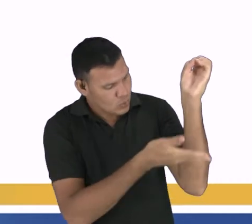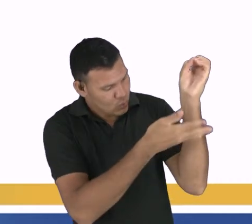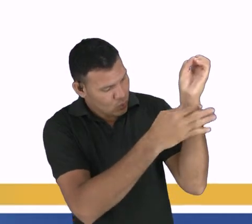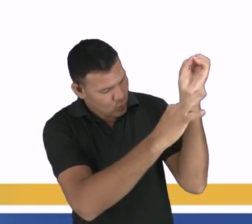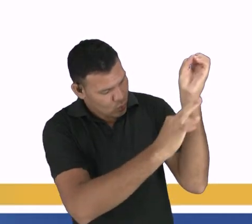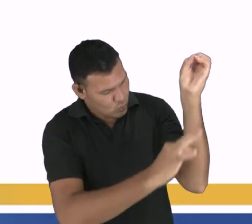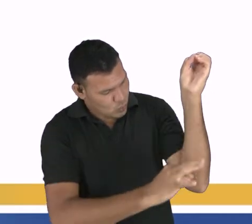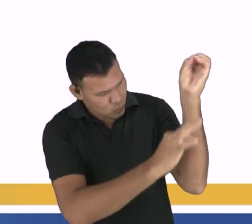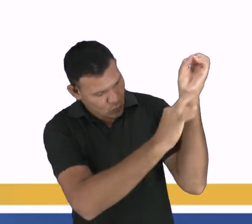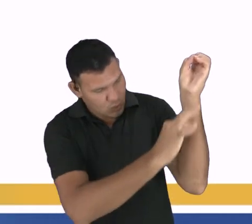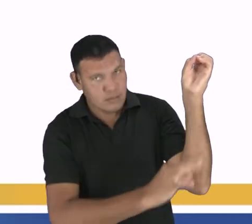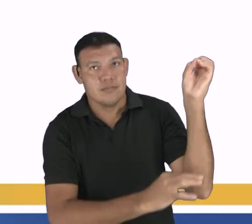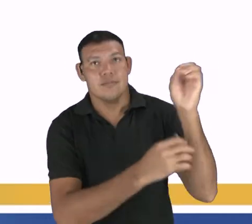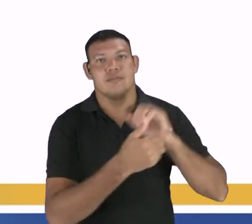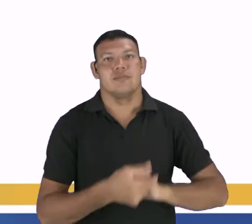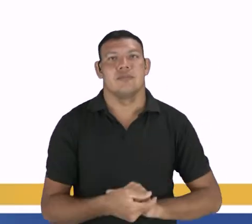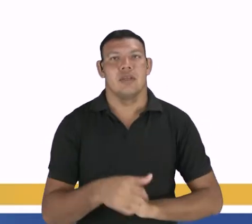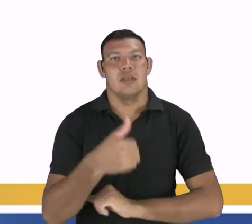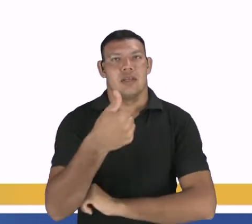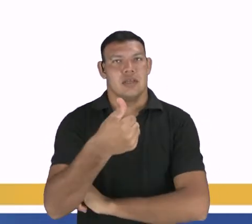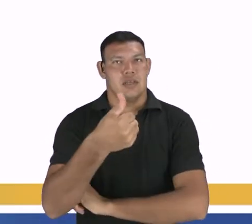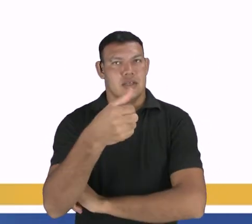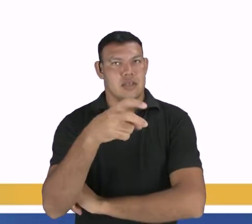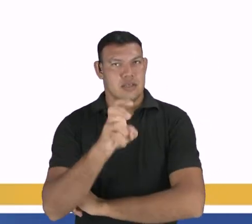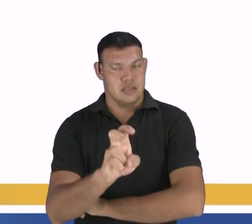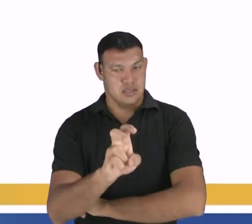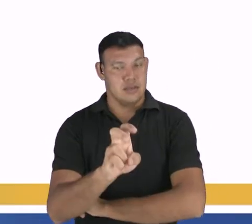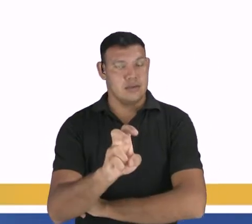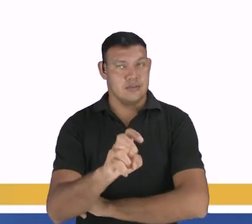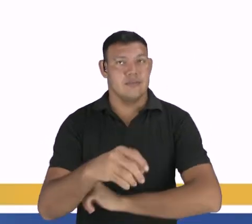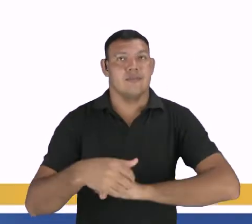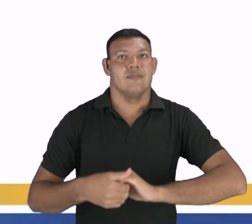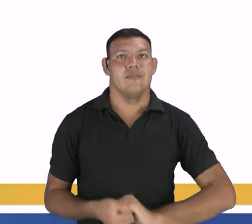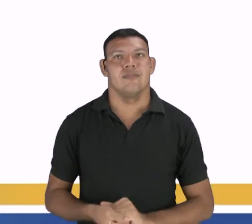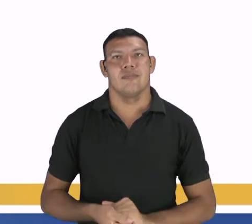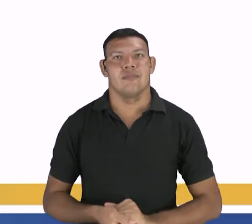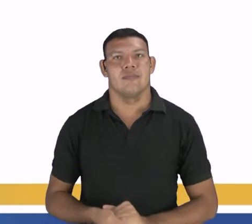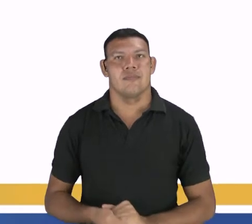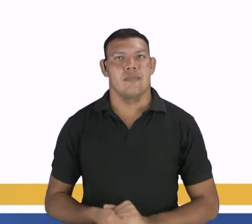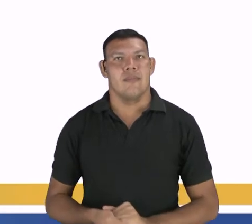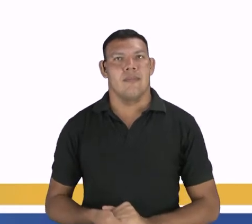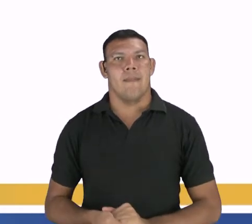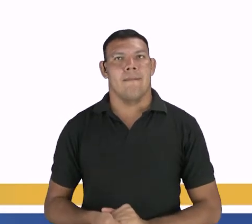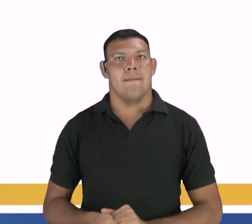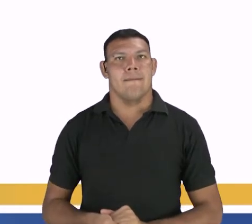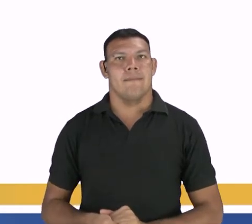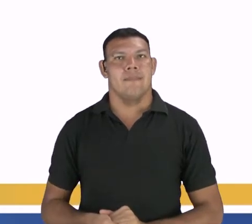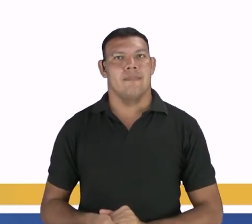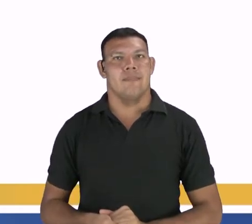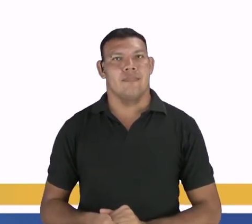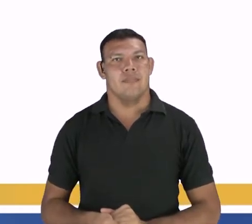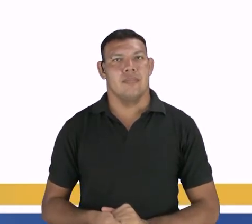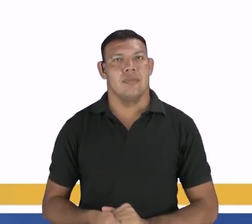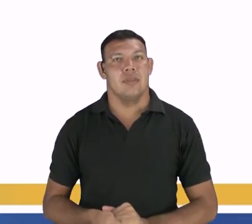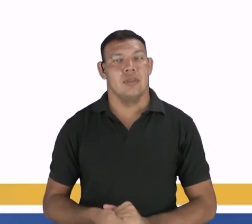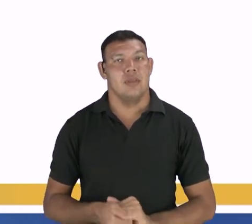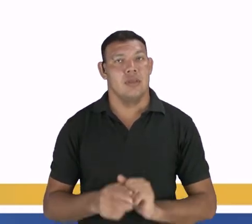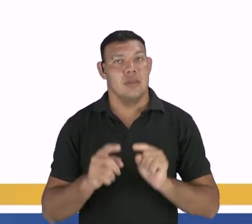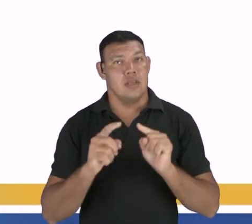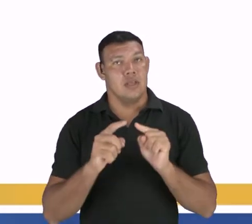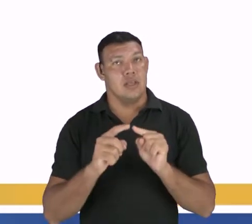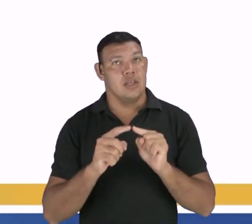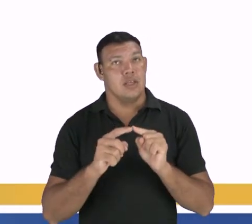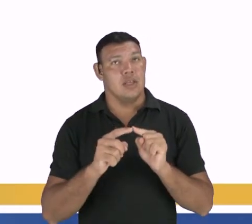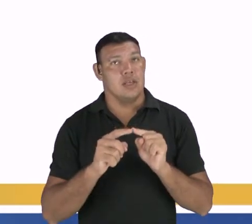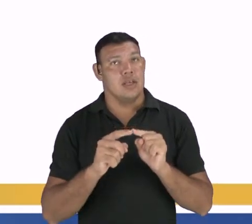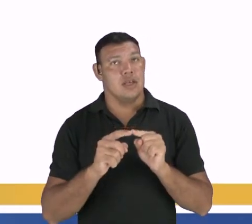teremos um total de 15 graus Celsius. Na letra C, nós temos 30 metros acima do nível